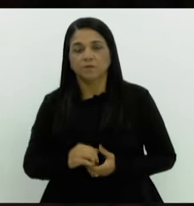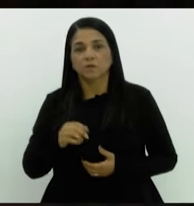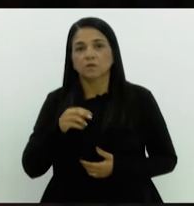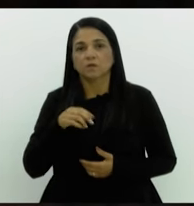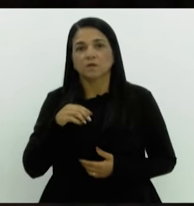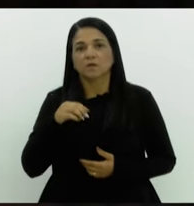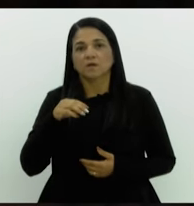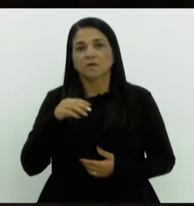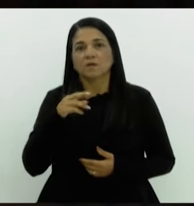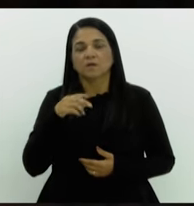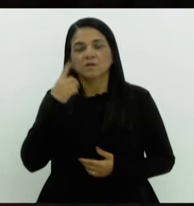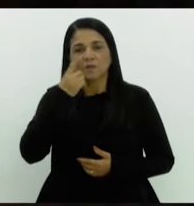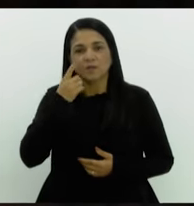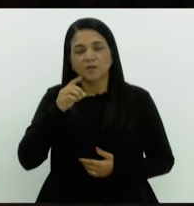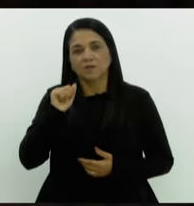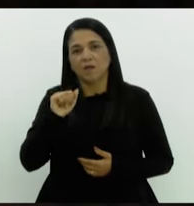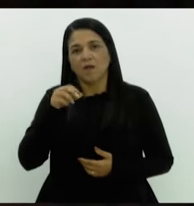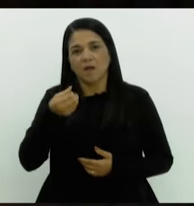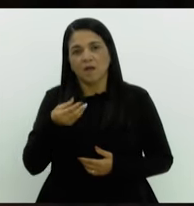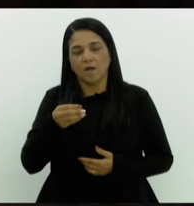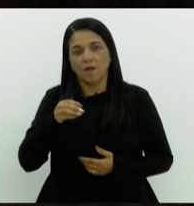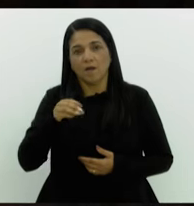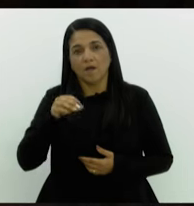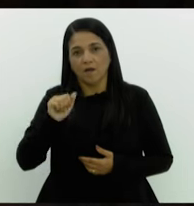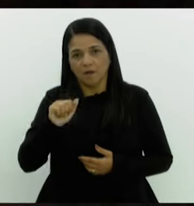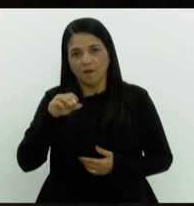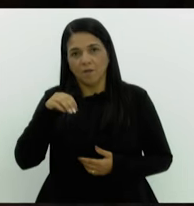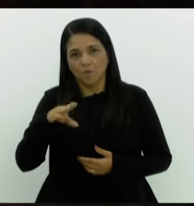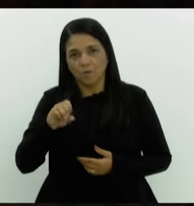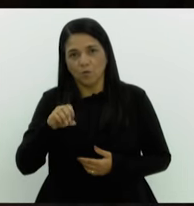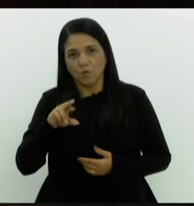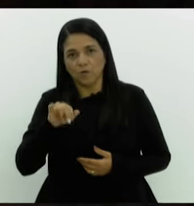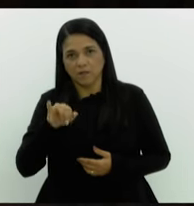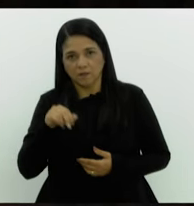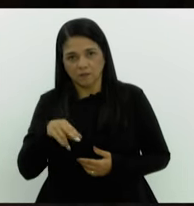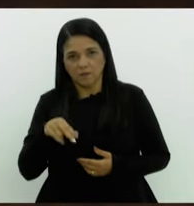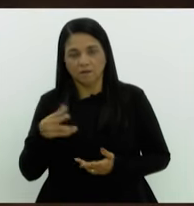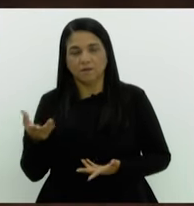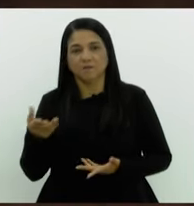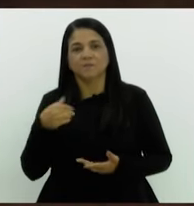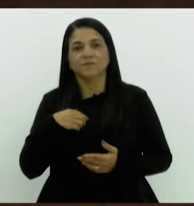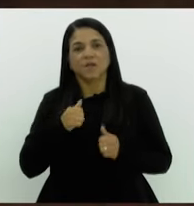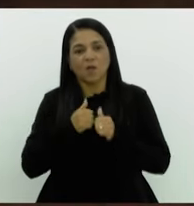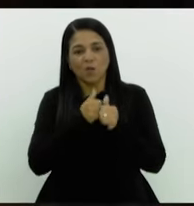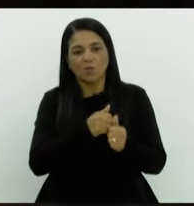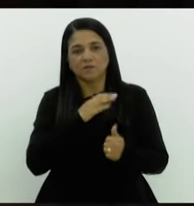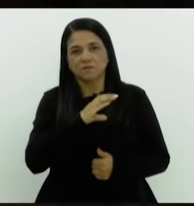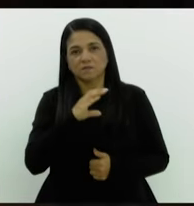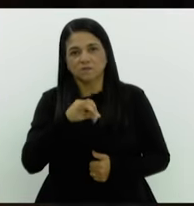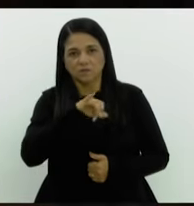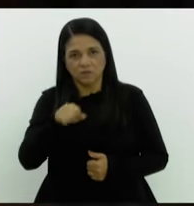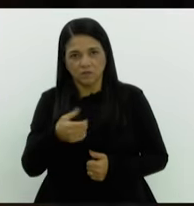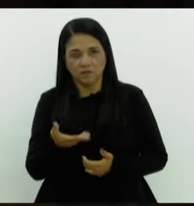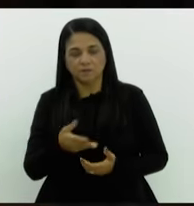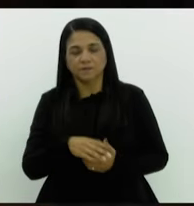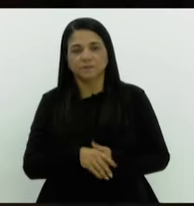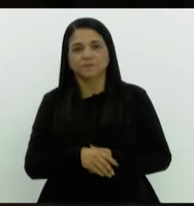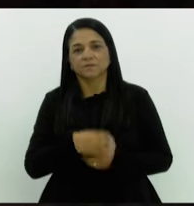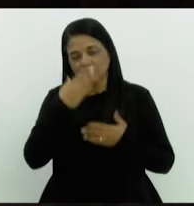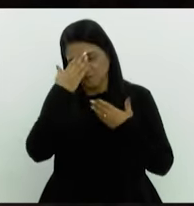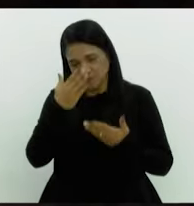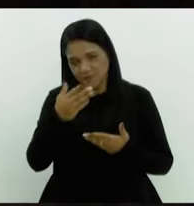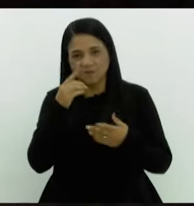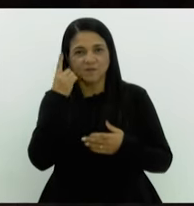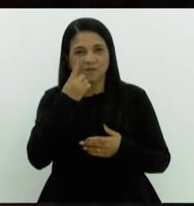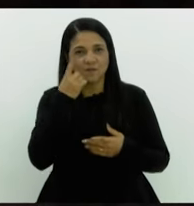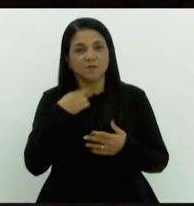Rodrigo Amorim aqui, nosso nobre deputado. Minas e Energia. Acompanha a CCJ, presidente. Muito obrigado, nosso nobre deputado.